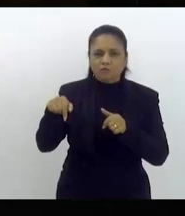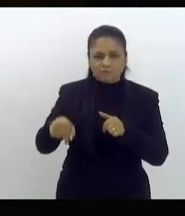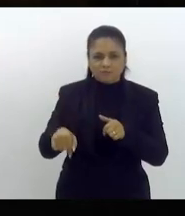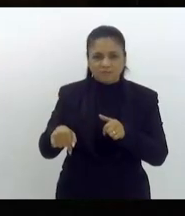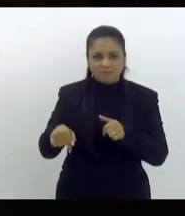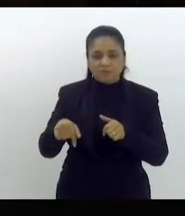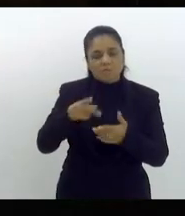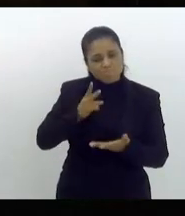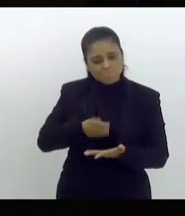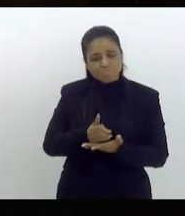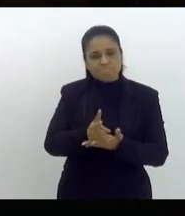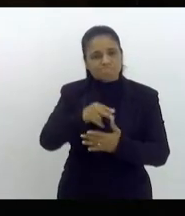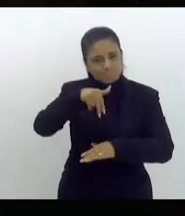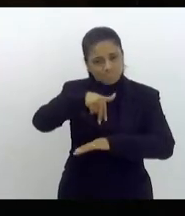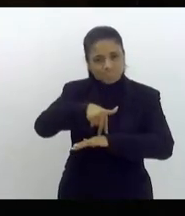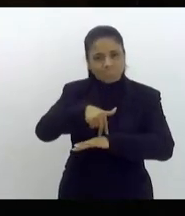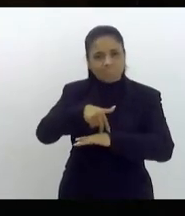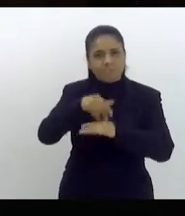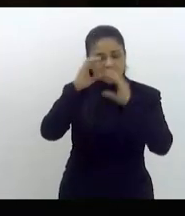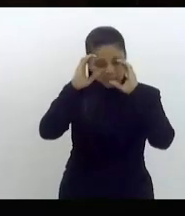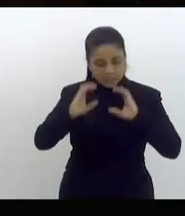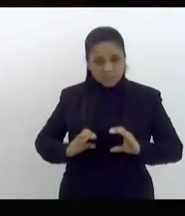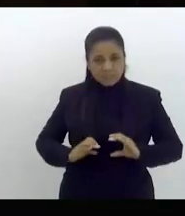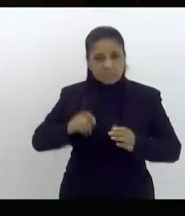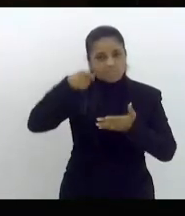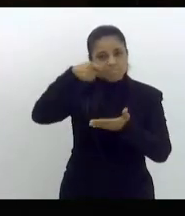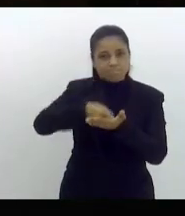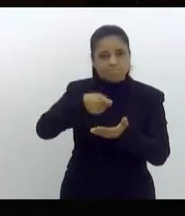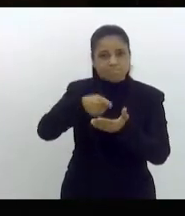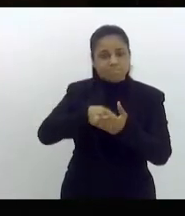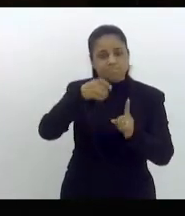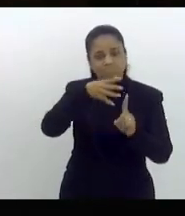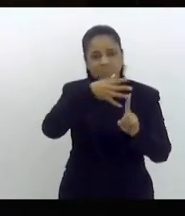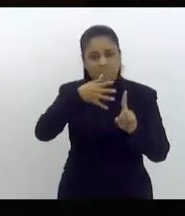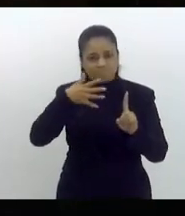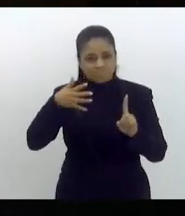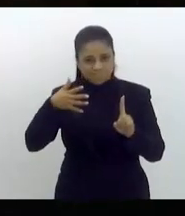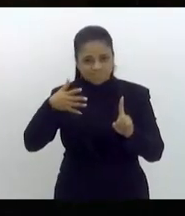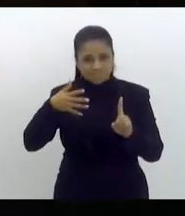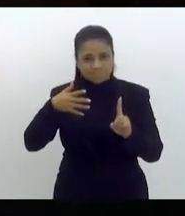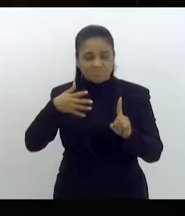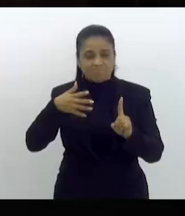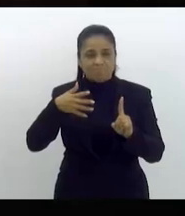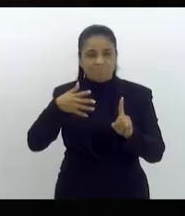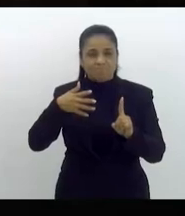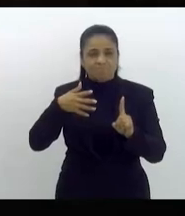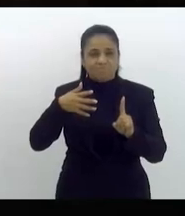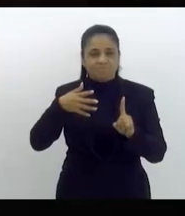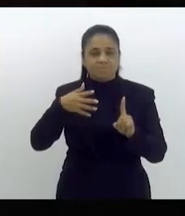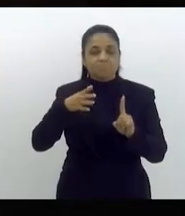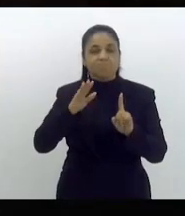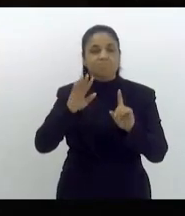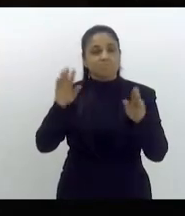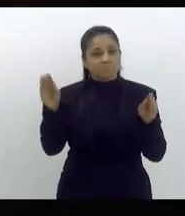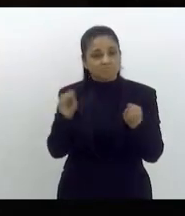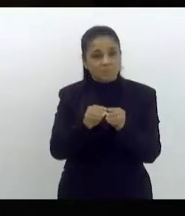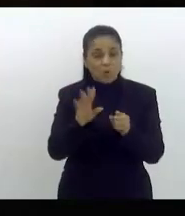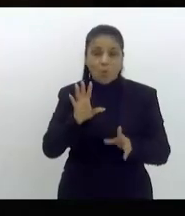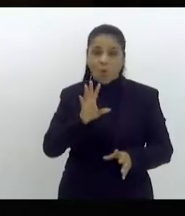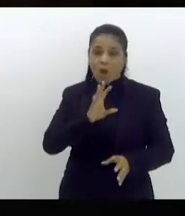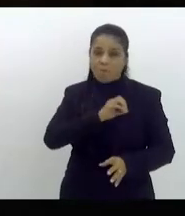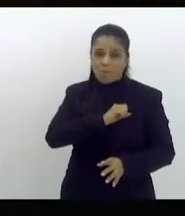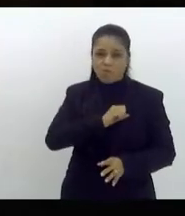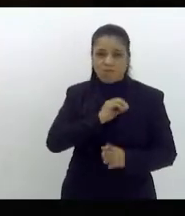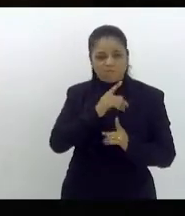arredaremos o pé dessa casa sem garantir cidadania plena para a população lgbtqia+ dizer assim para encerrar que o amor